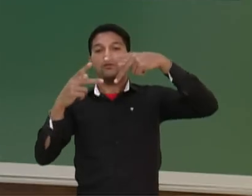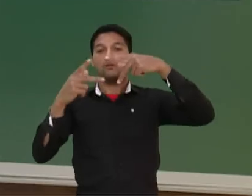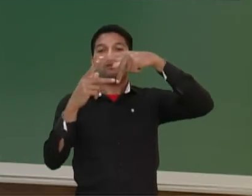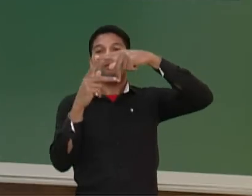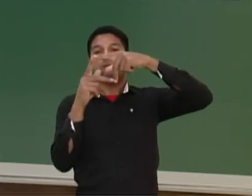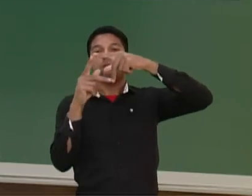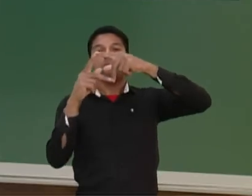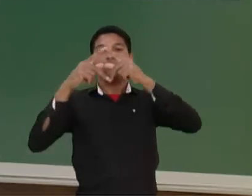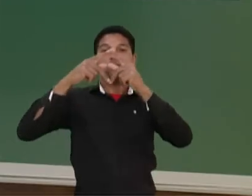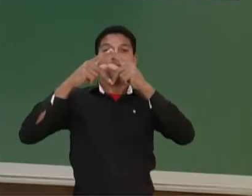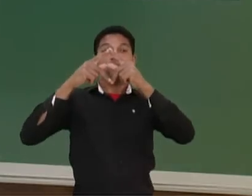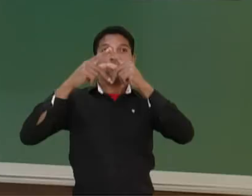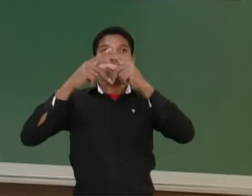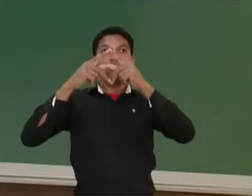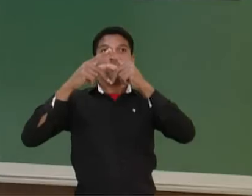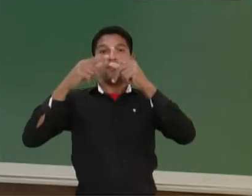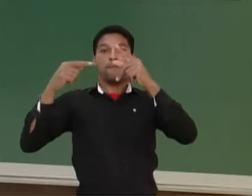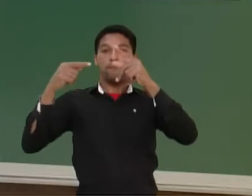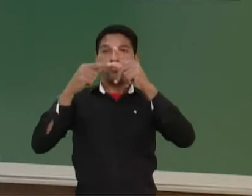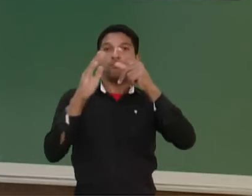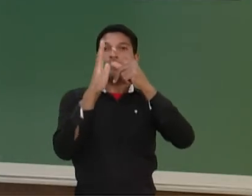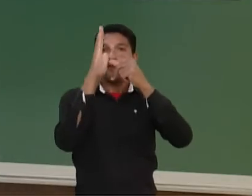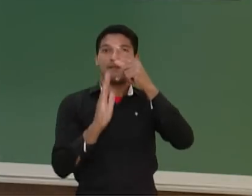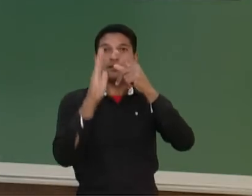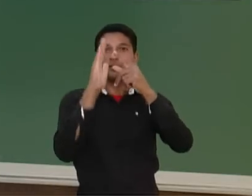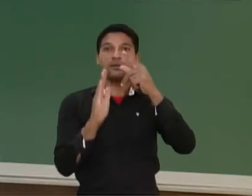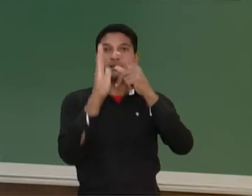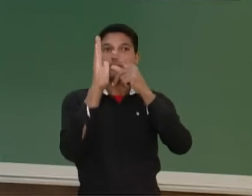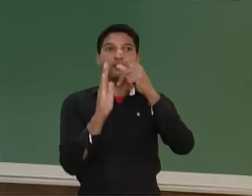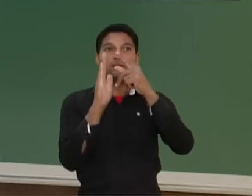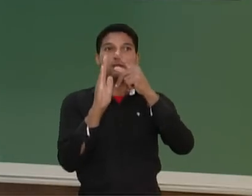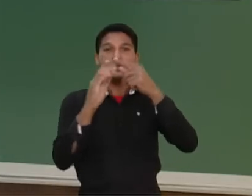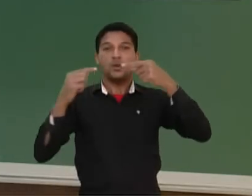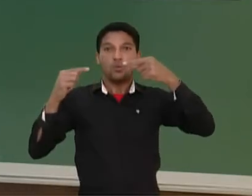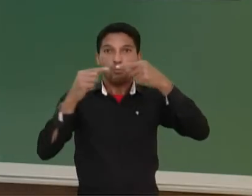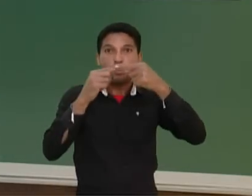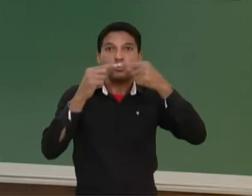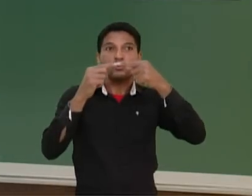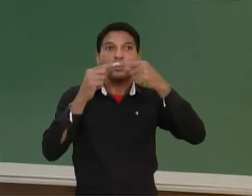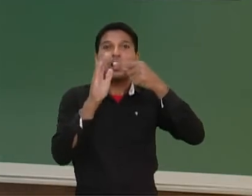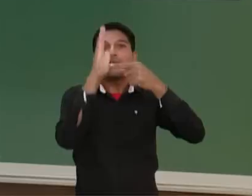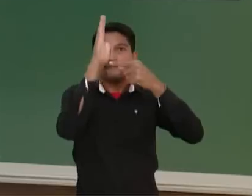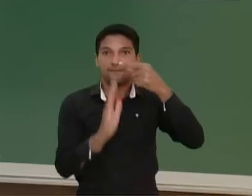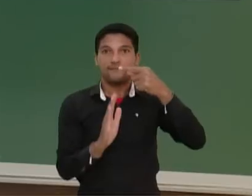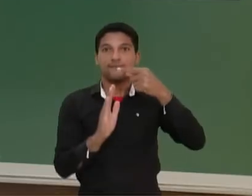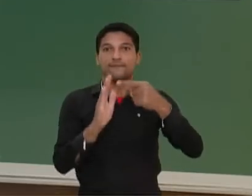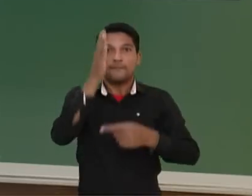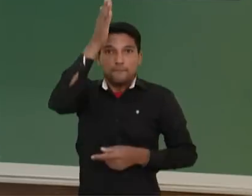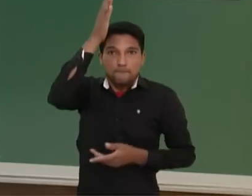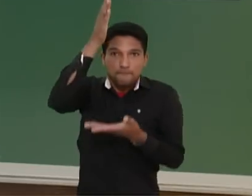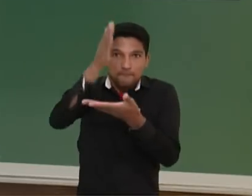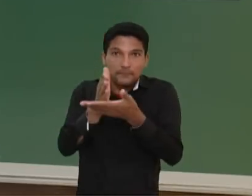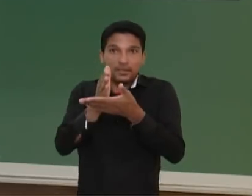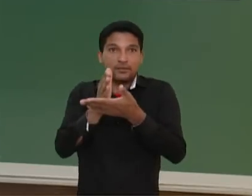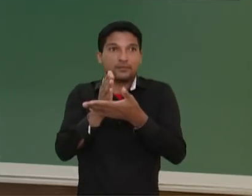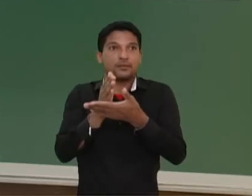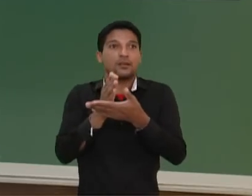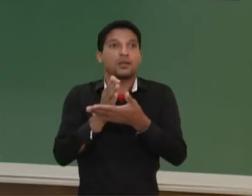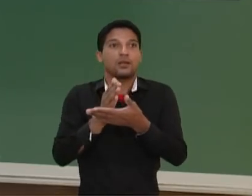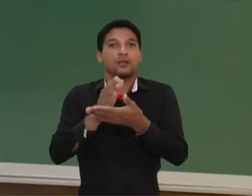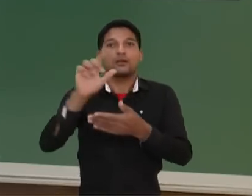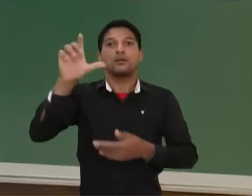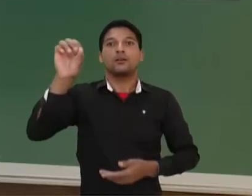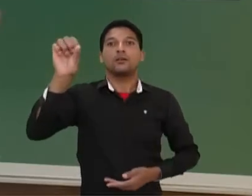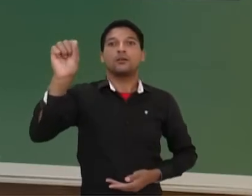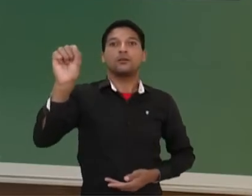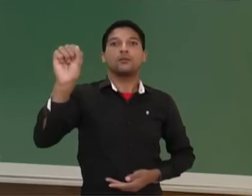cruzam divide as diagonais ao meio. Só que não basta só essa propriedade, eu tenho mais uma, que as diagonais de um losango,